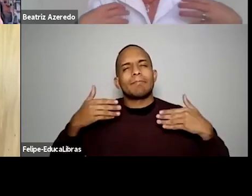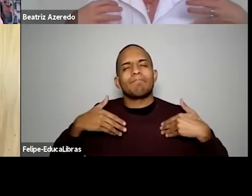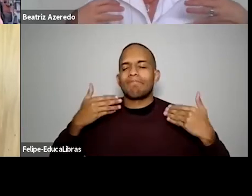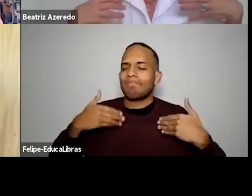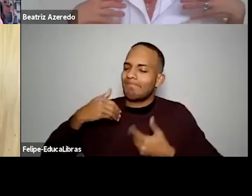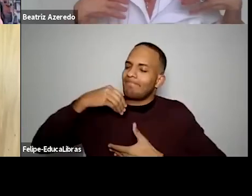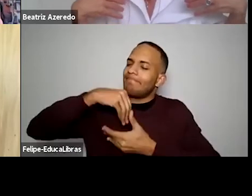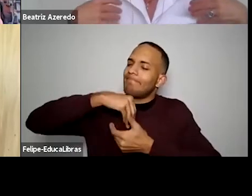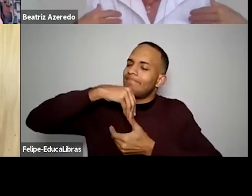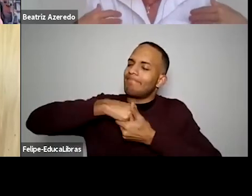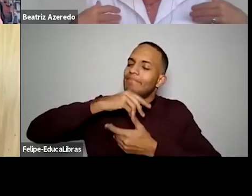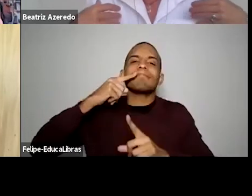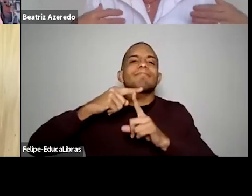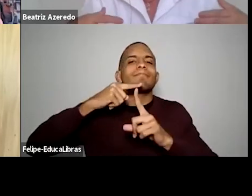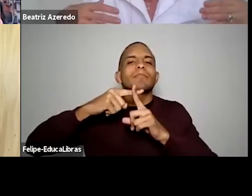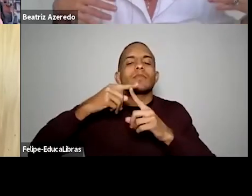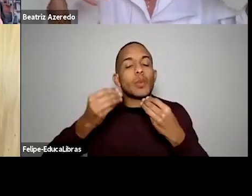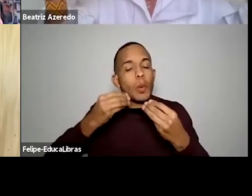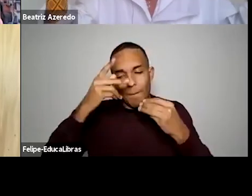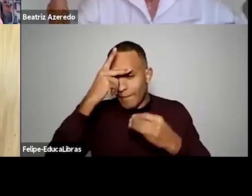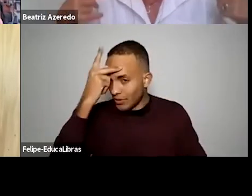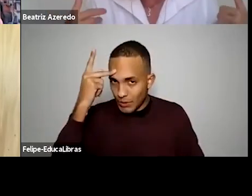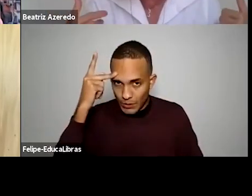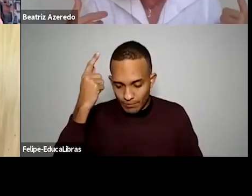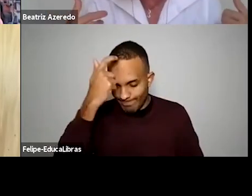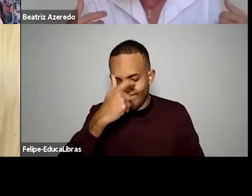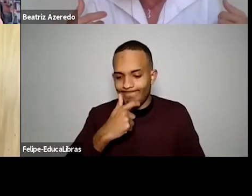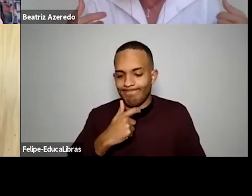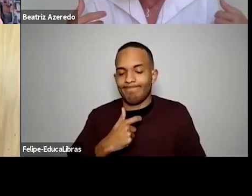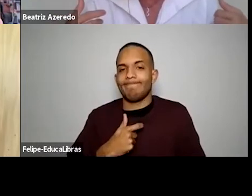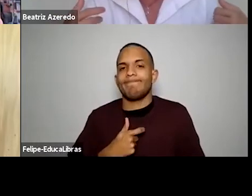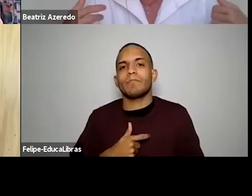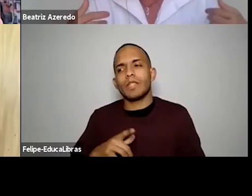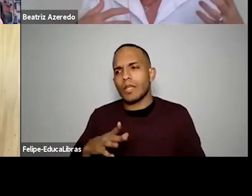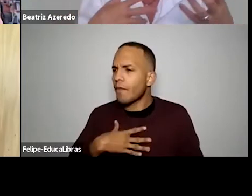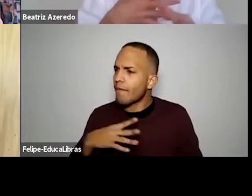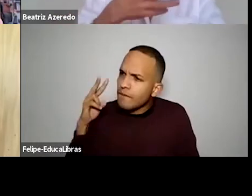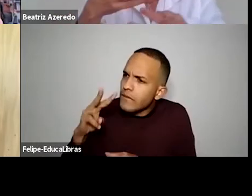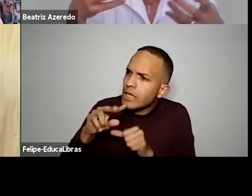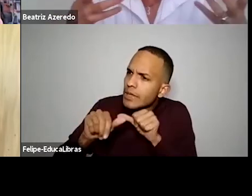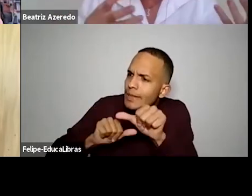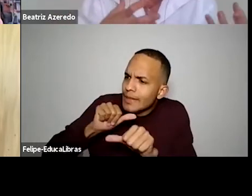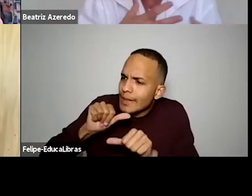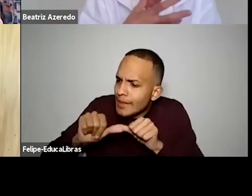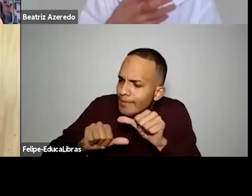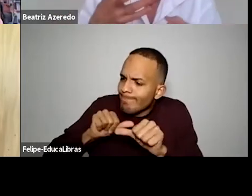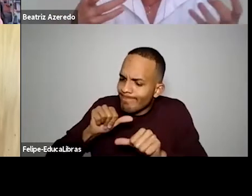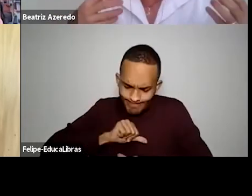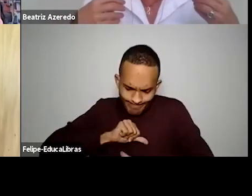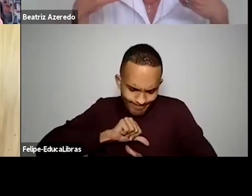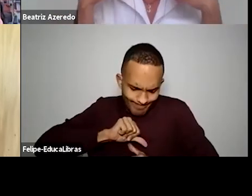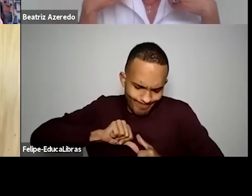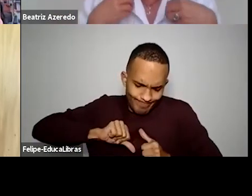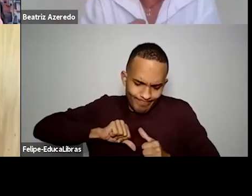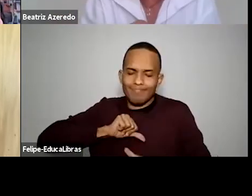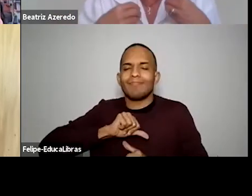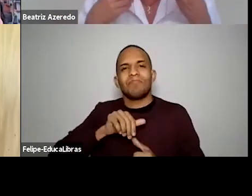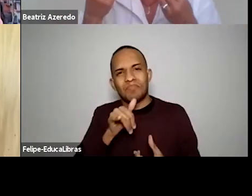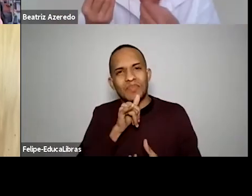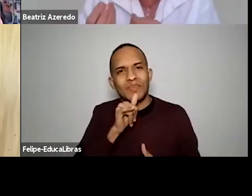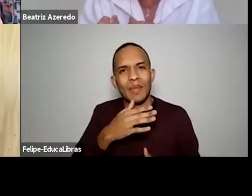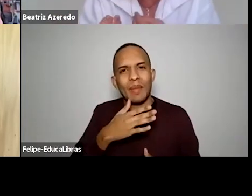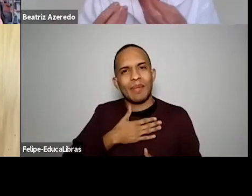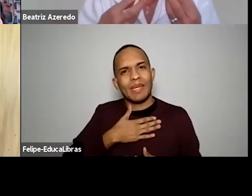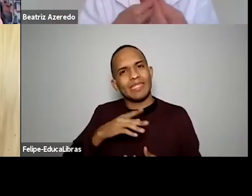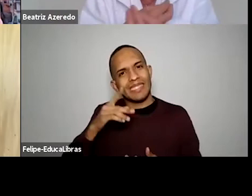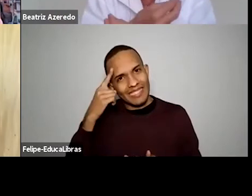otimista enquanto cidadã, né? Eu tô vendo a minha transformação, né? Quer dizer, os meus movimentos, vamos dizer, pessoais